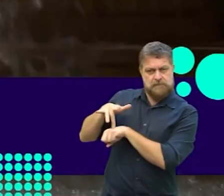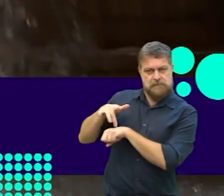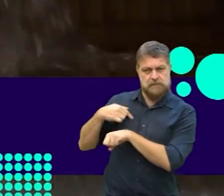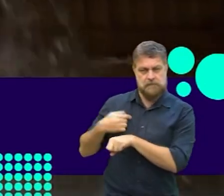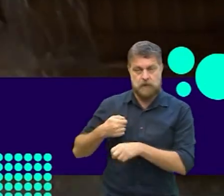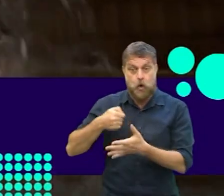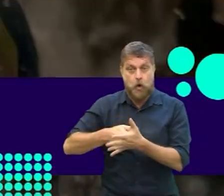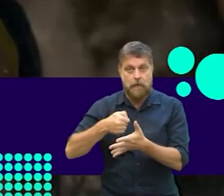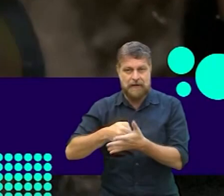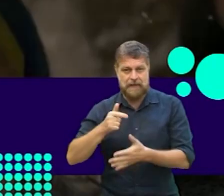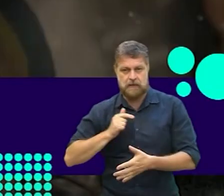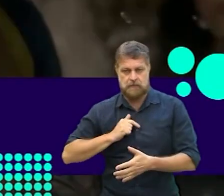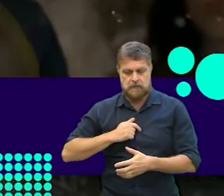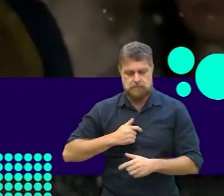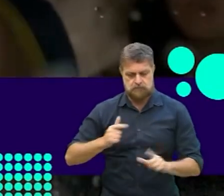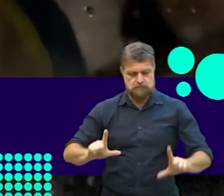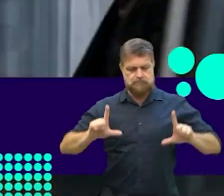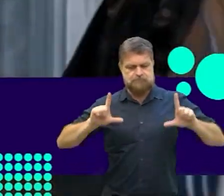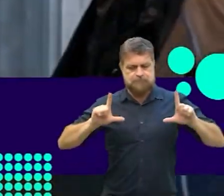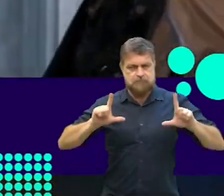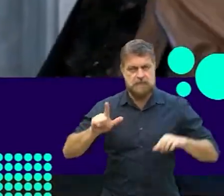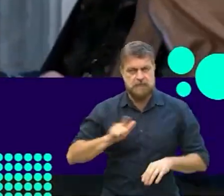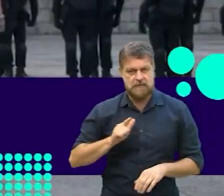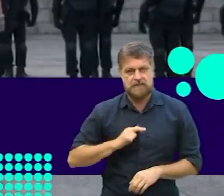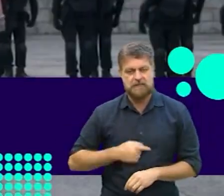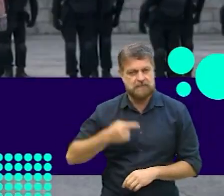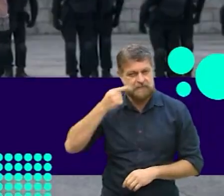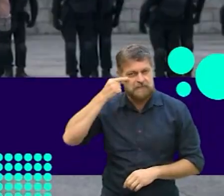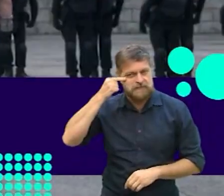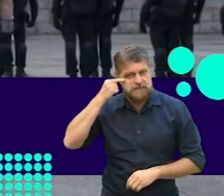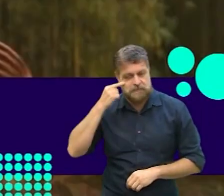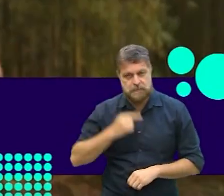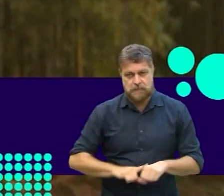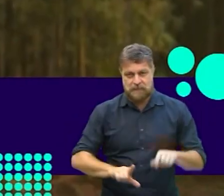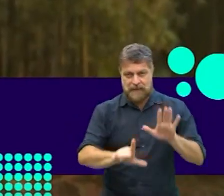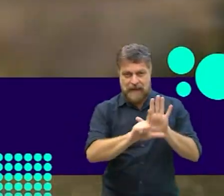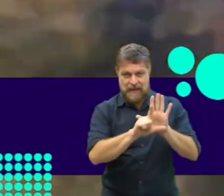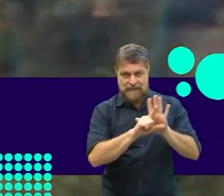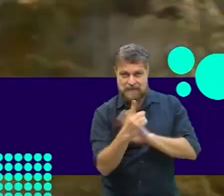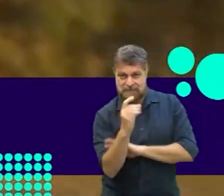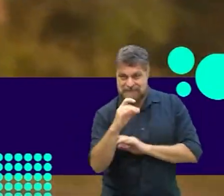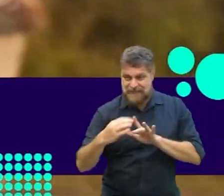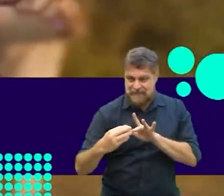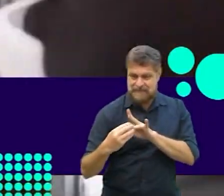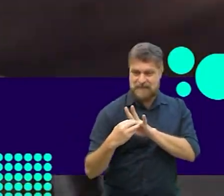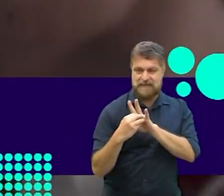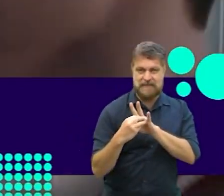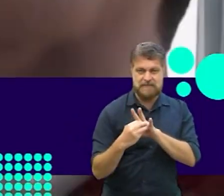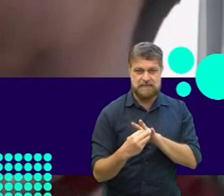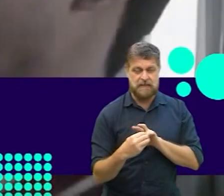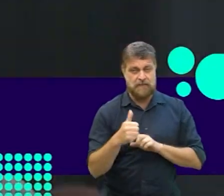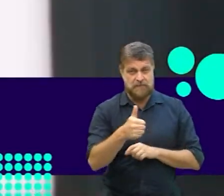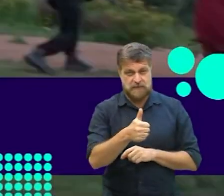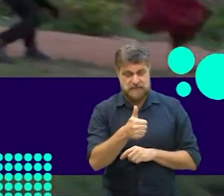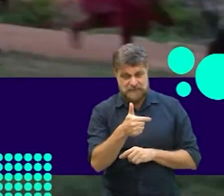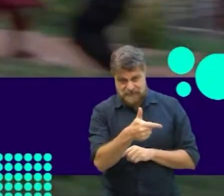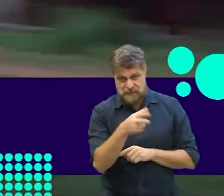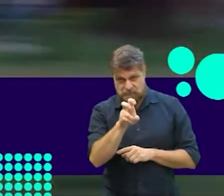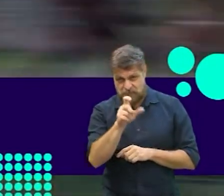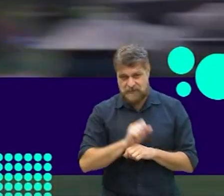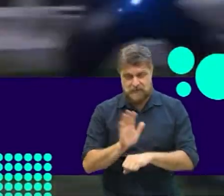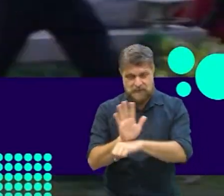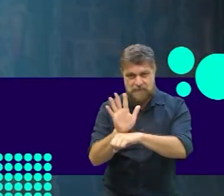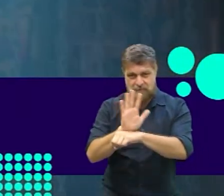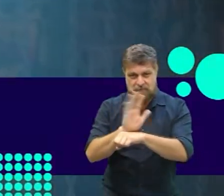ser, vendo-se obrigado a se rebelar. Shang-Chi, A Lenda dos 10 Anéis, é o 25º filme do